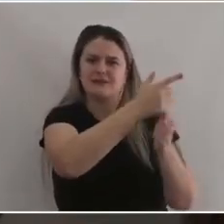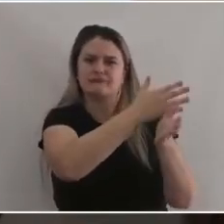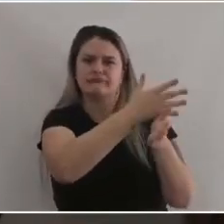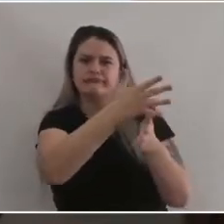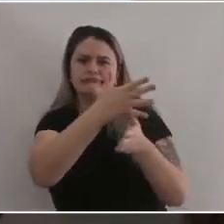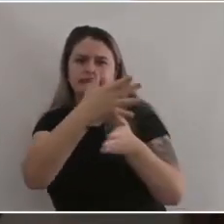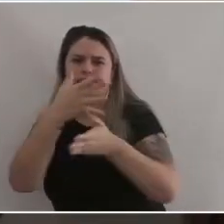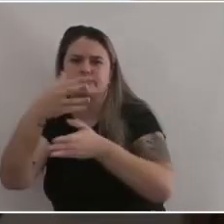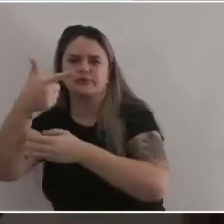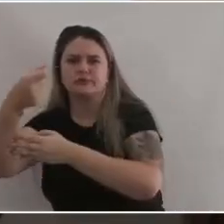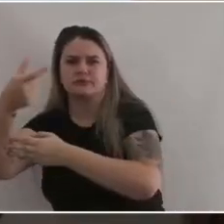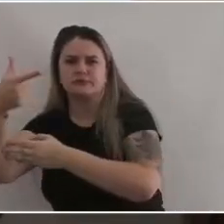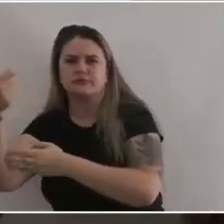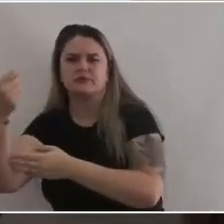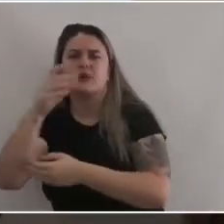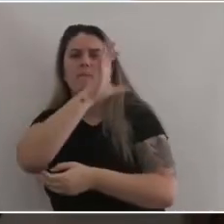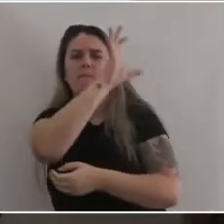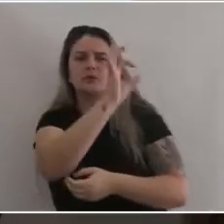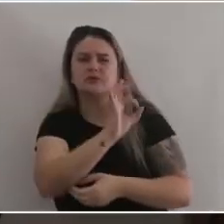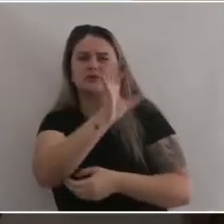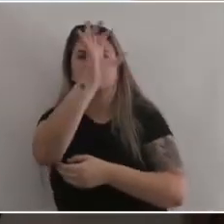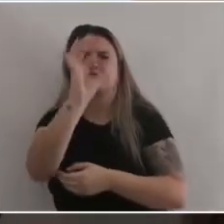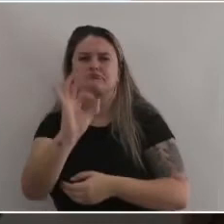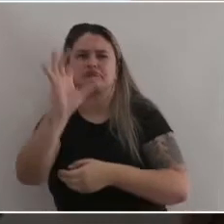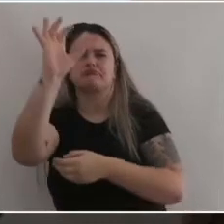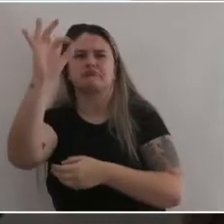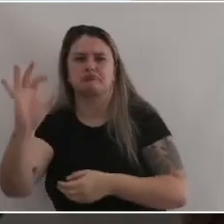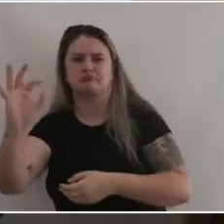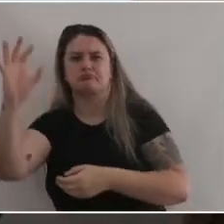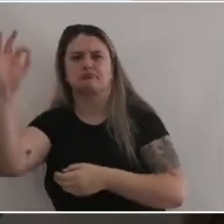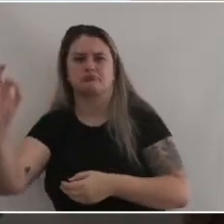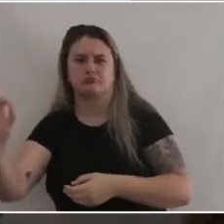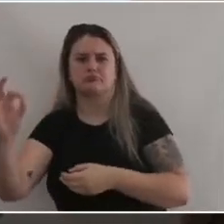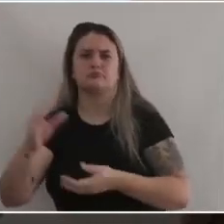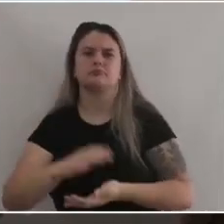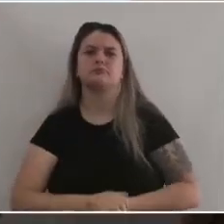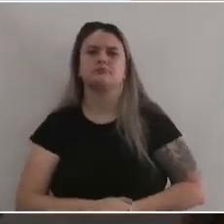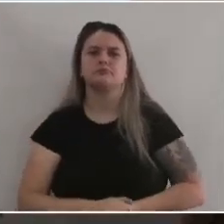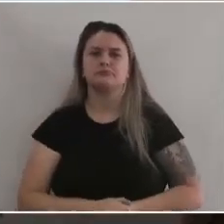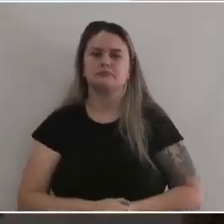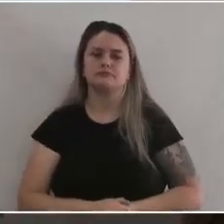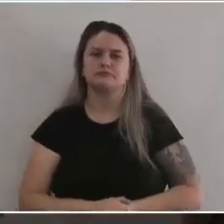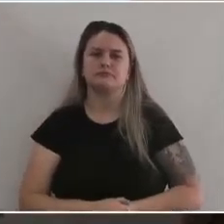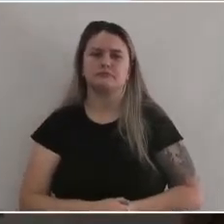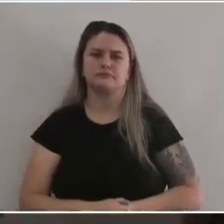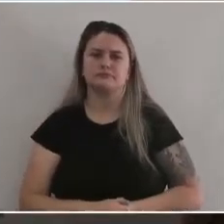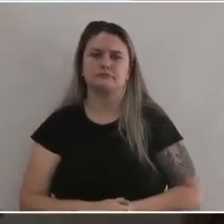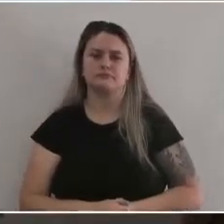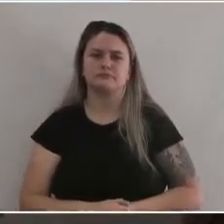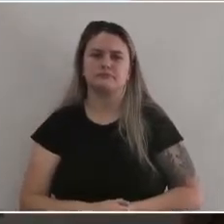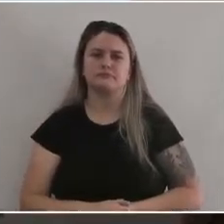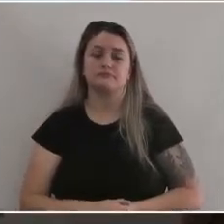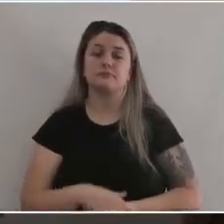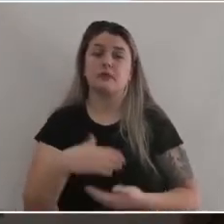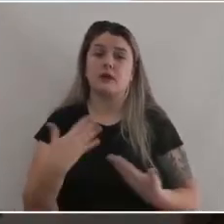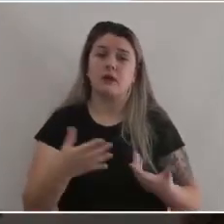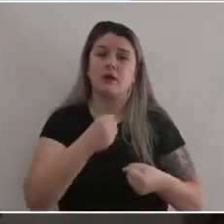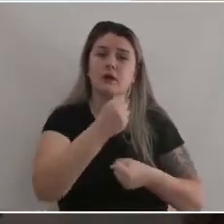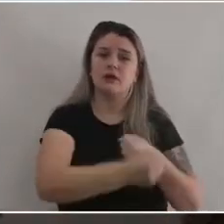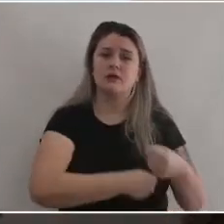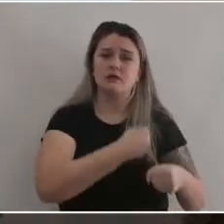até 2020, os percentuais, como a receita acabou se comportando. Então, no exercício